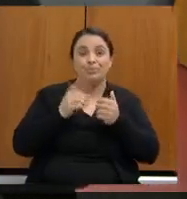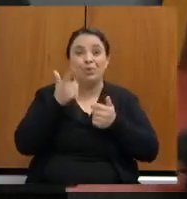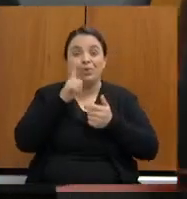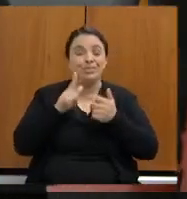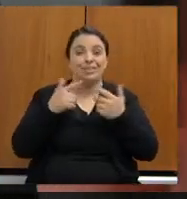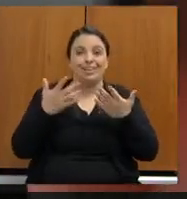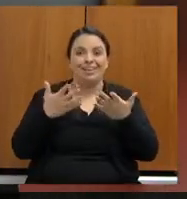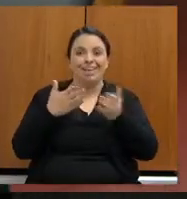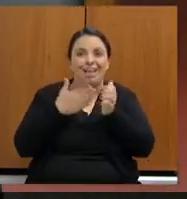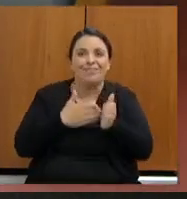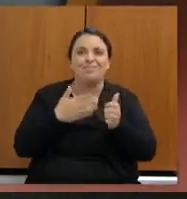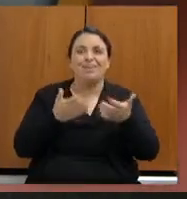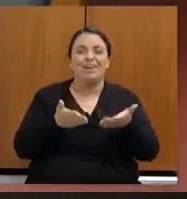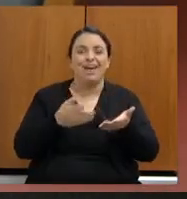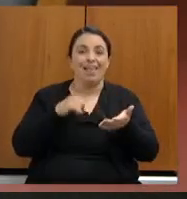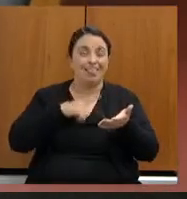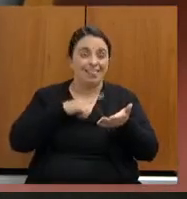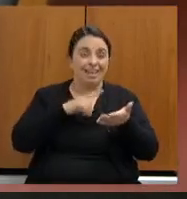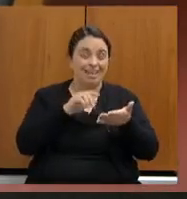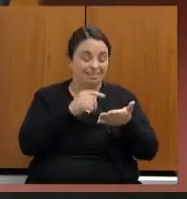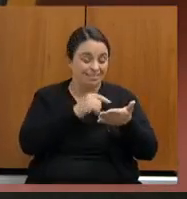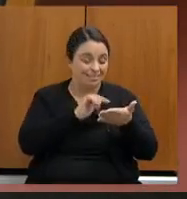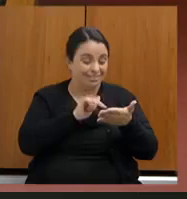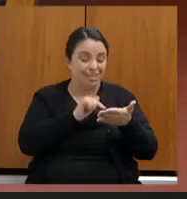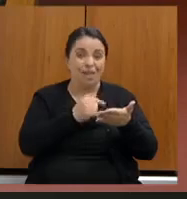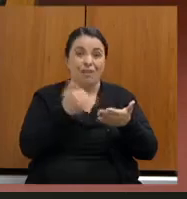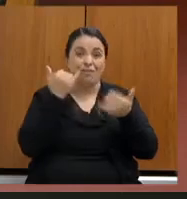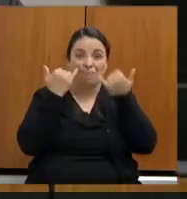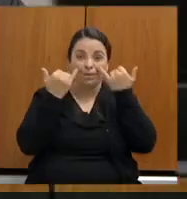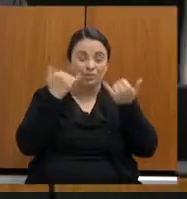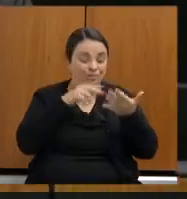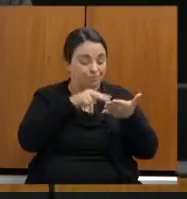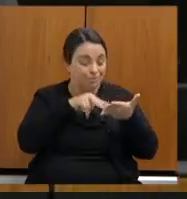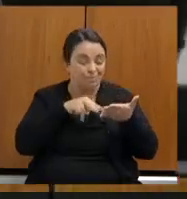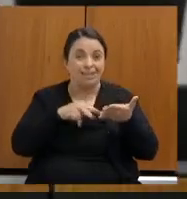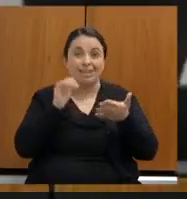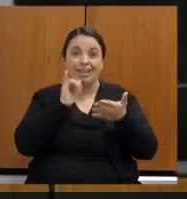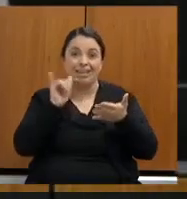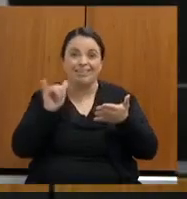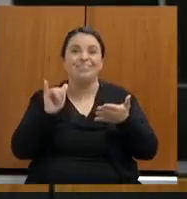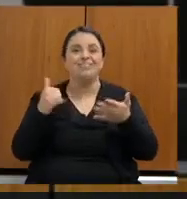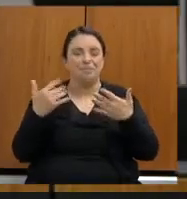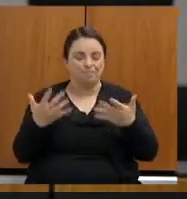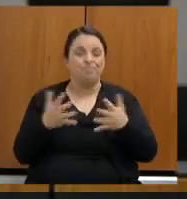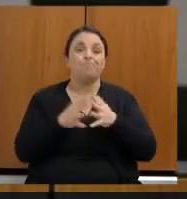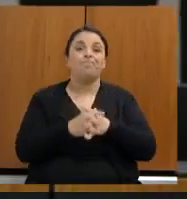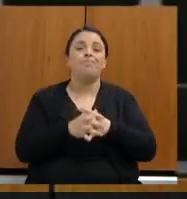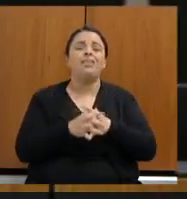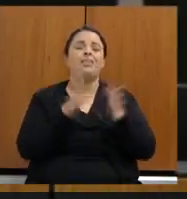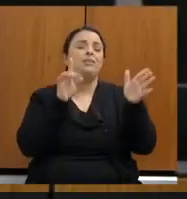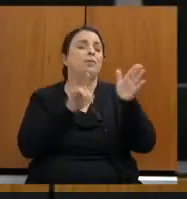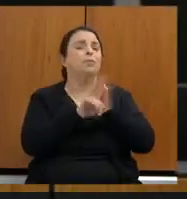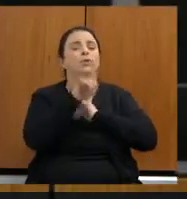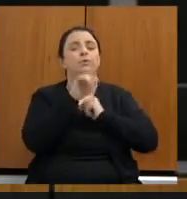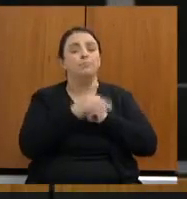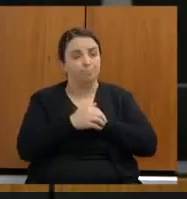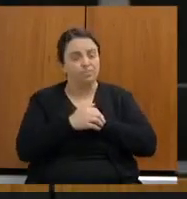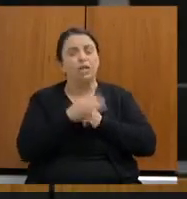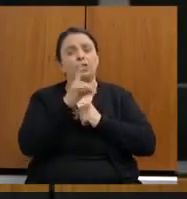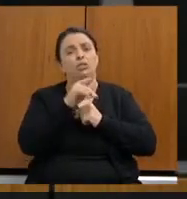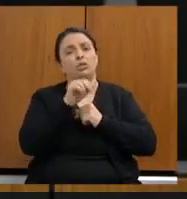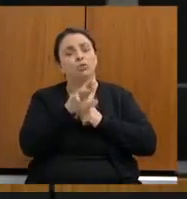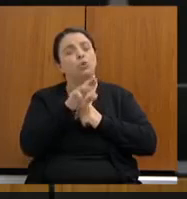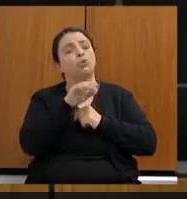as anotações aqui e as os apontamentos Doutor Joaquim feito essa esse